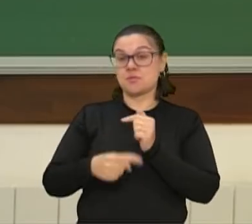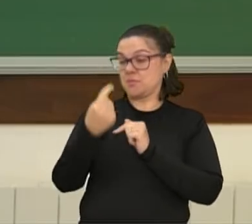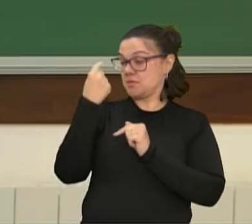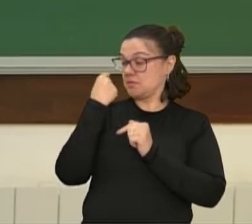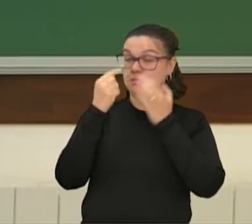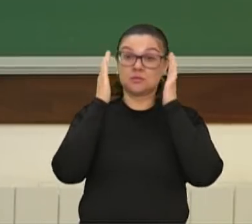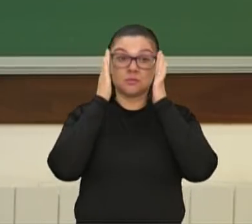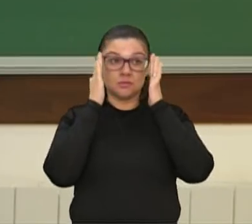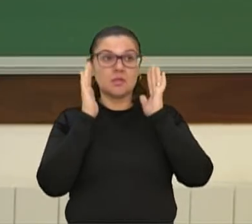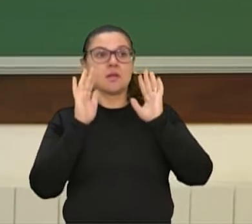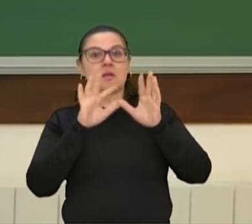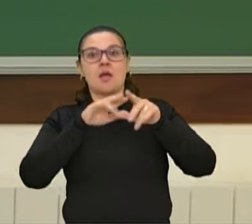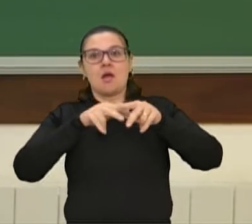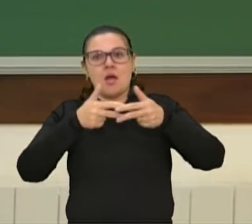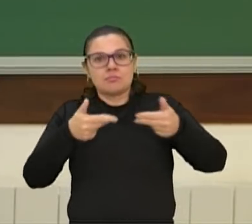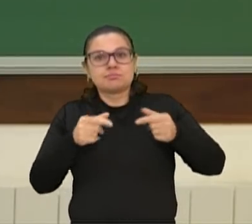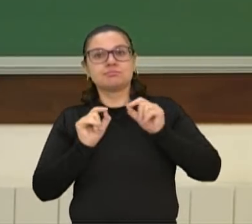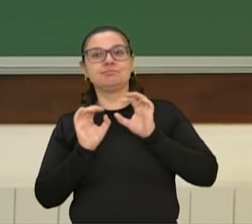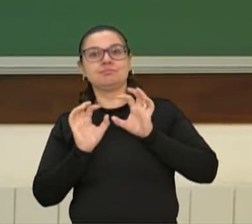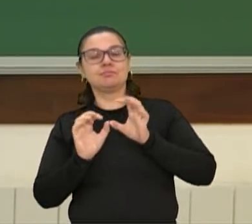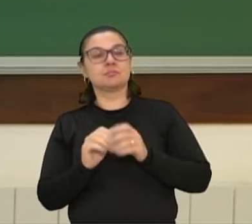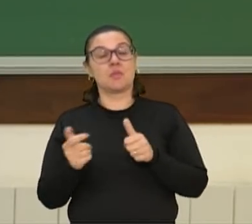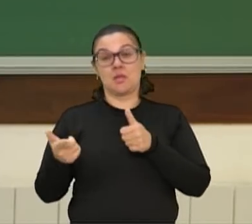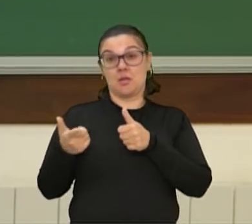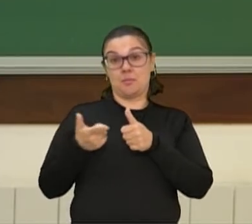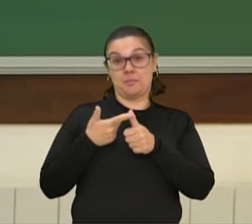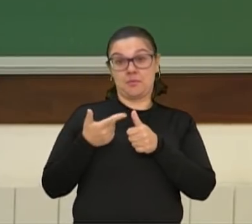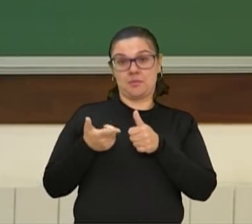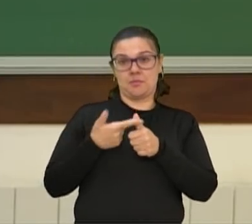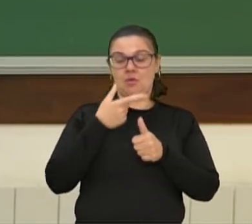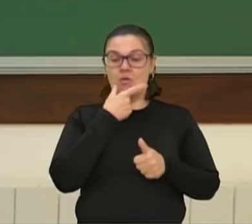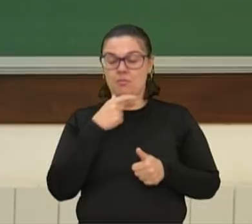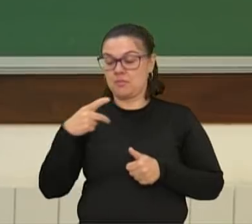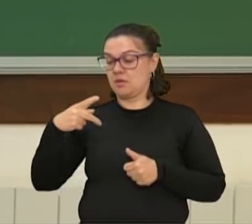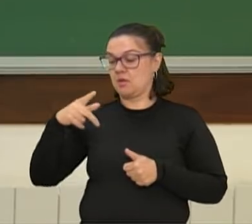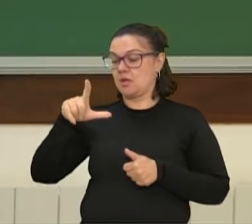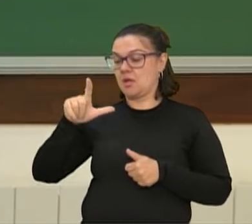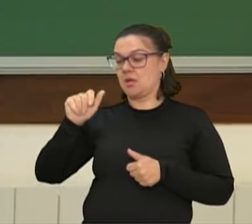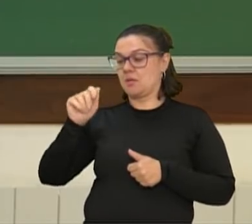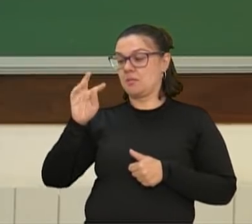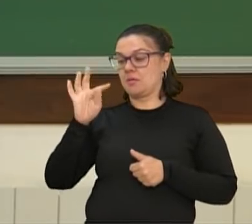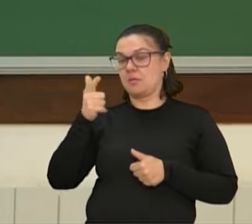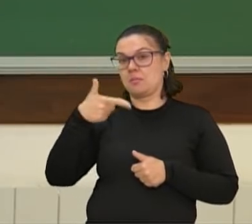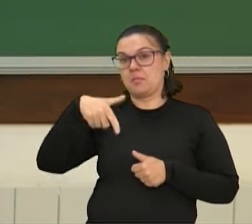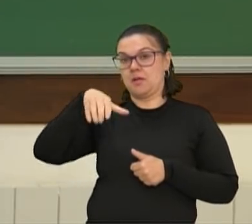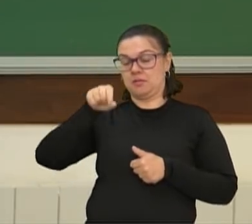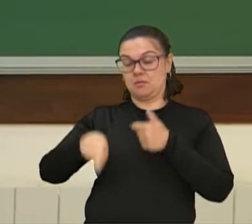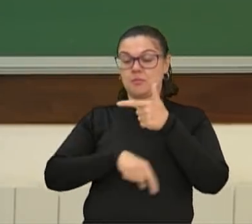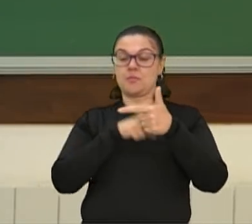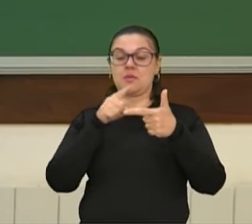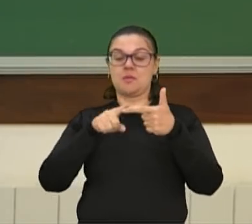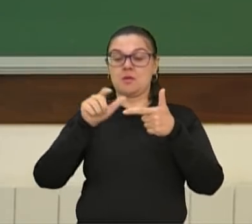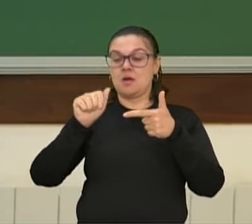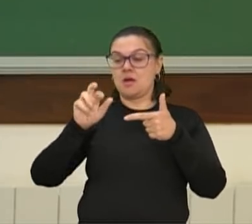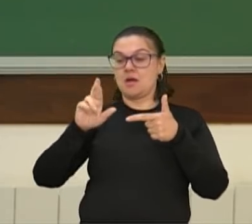passadas. A coisa flui assim. Primeiro teve Platão, depois veio